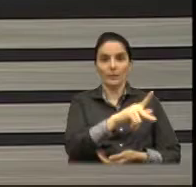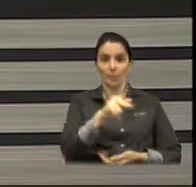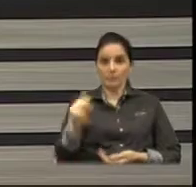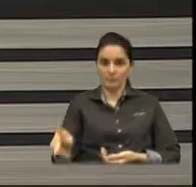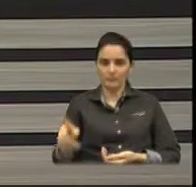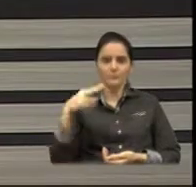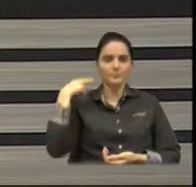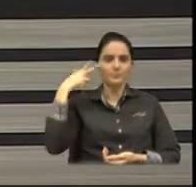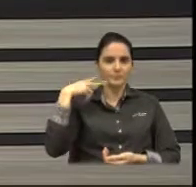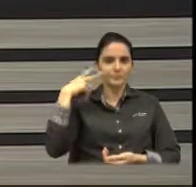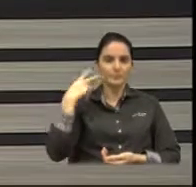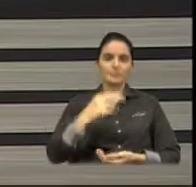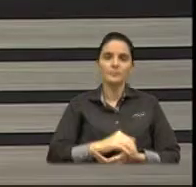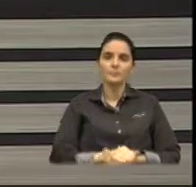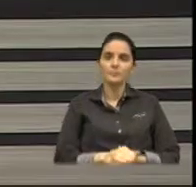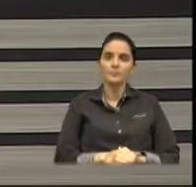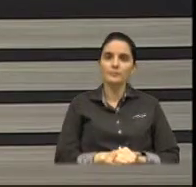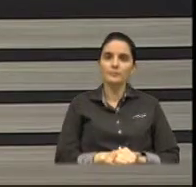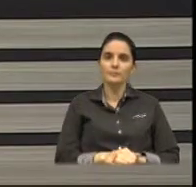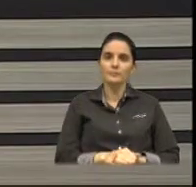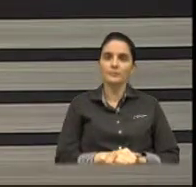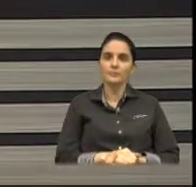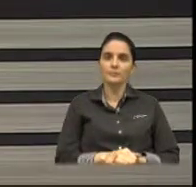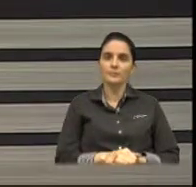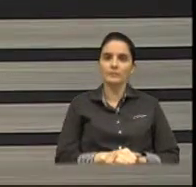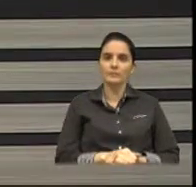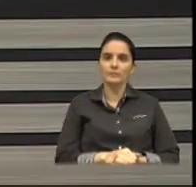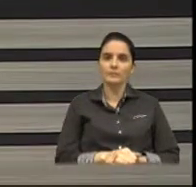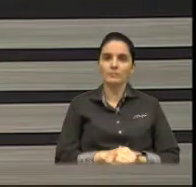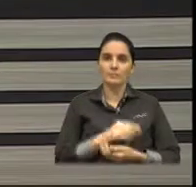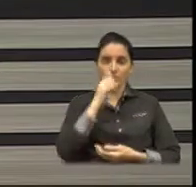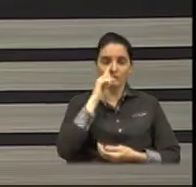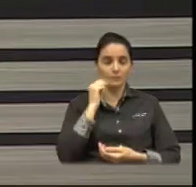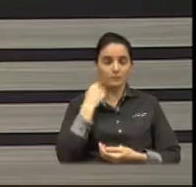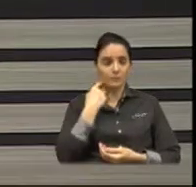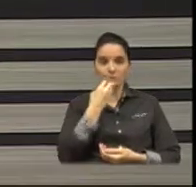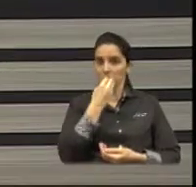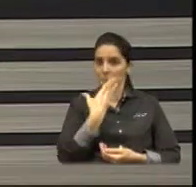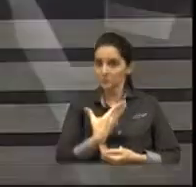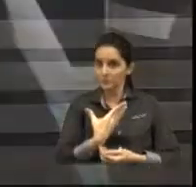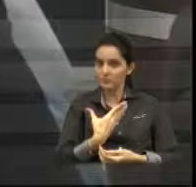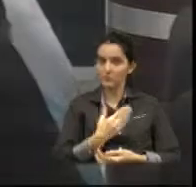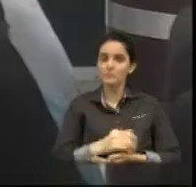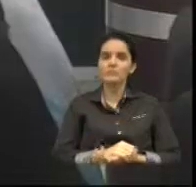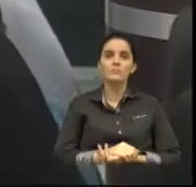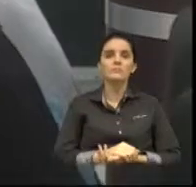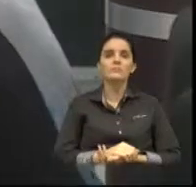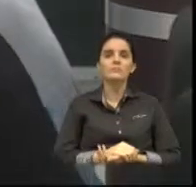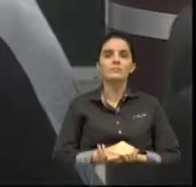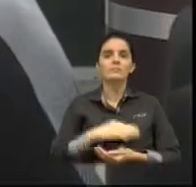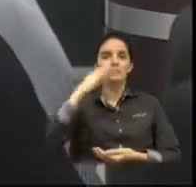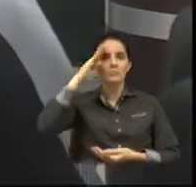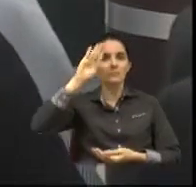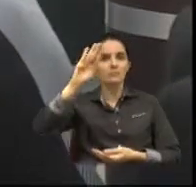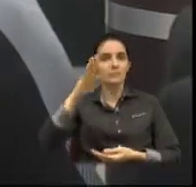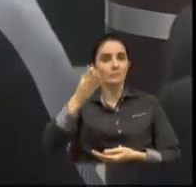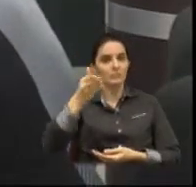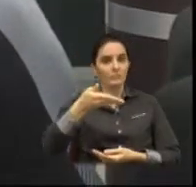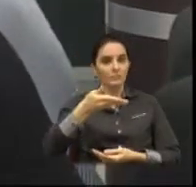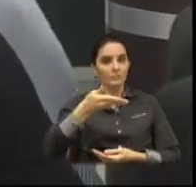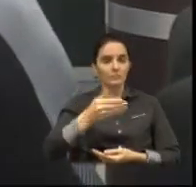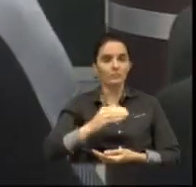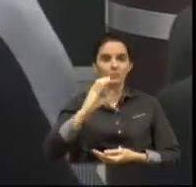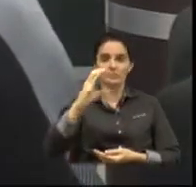pares, creio que é uma iniciativa muito boa do vereador, principalmente agora que, pelo que eu saiba, a Cristiane